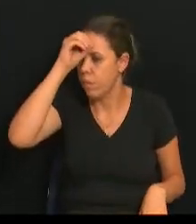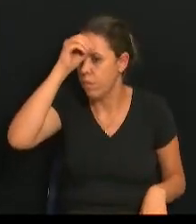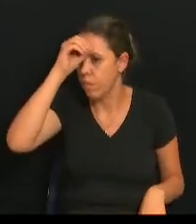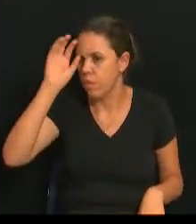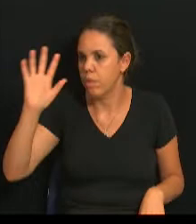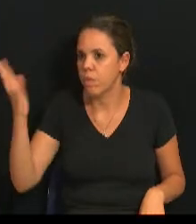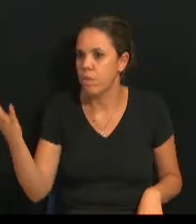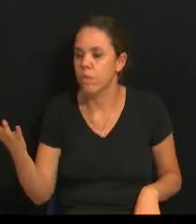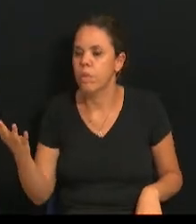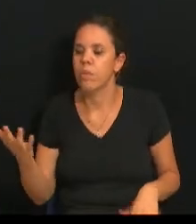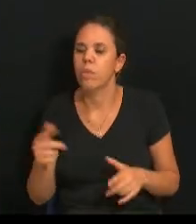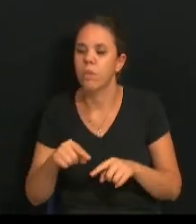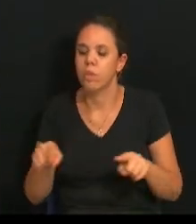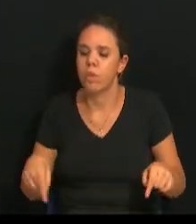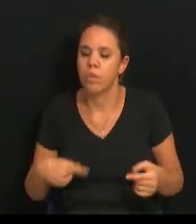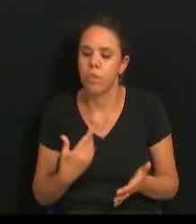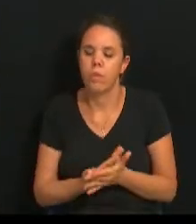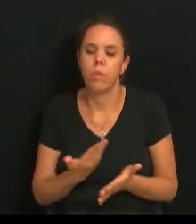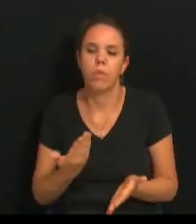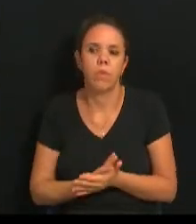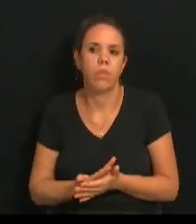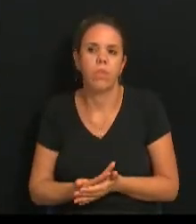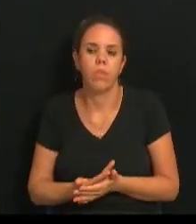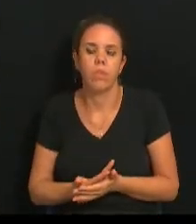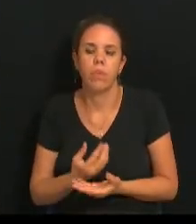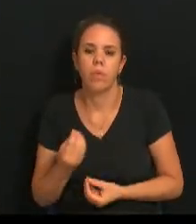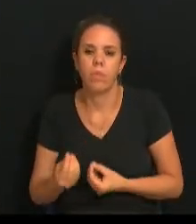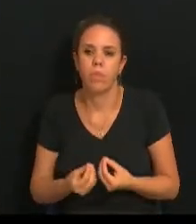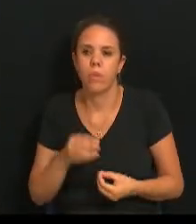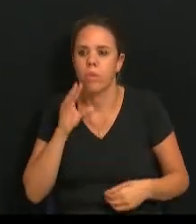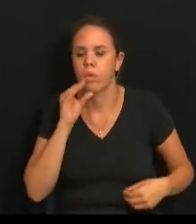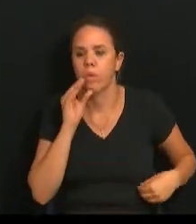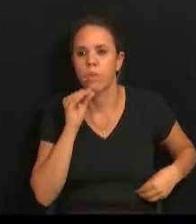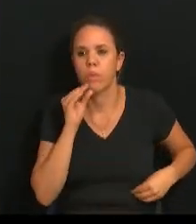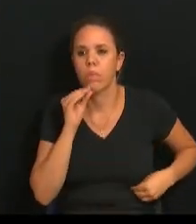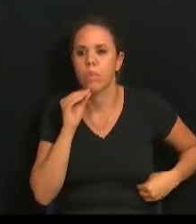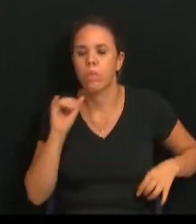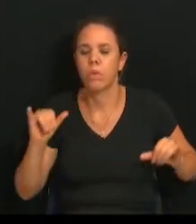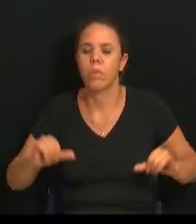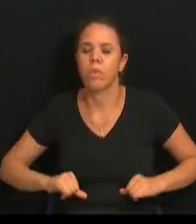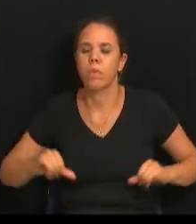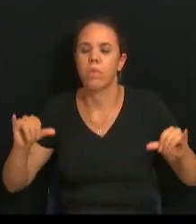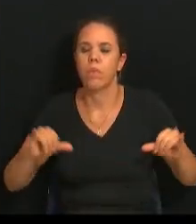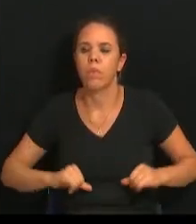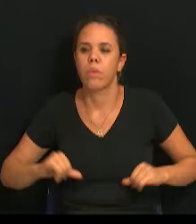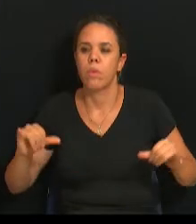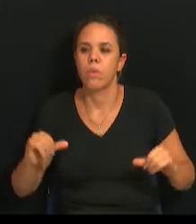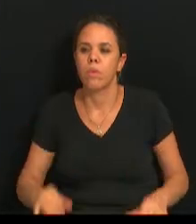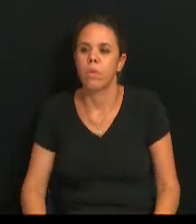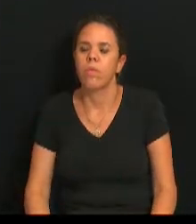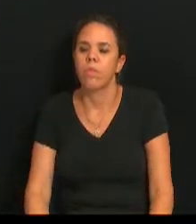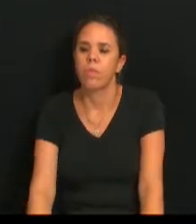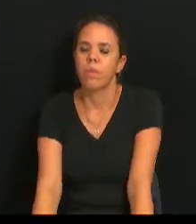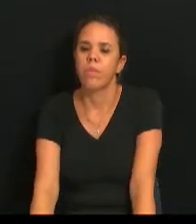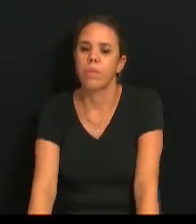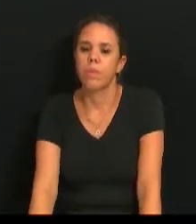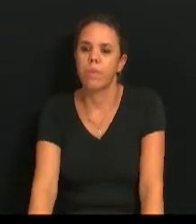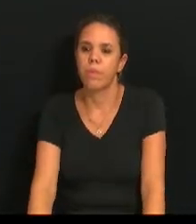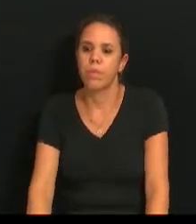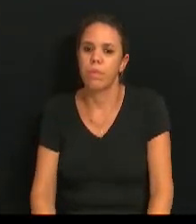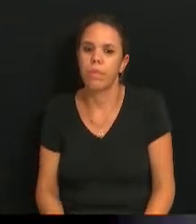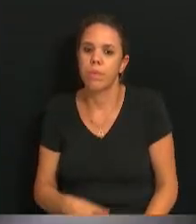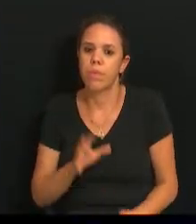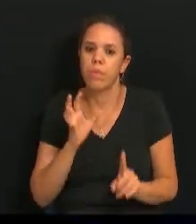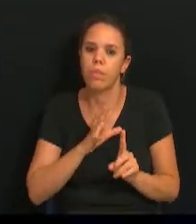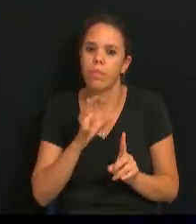dentro da sala de aula, não sabe como esses funcionários estão sofrendo, né? Estão sofrendo assédio,